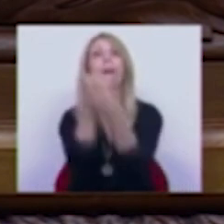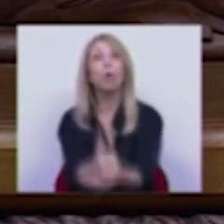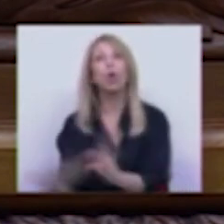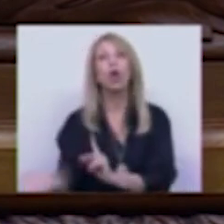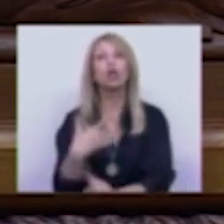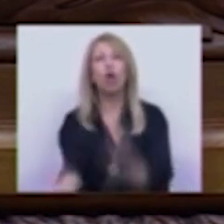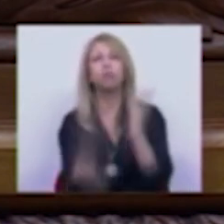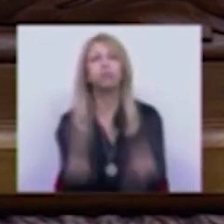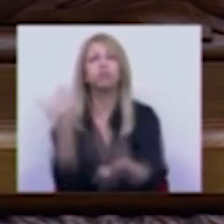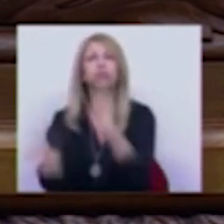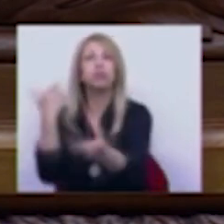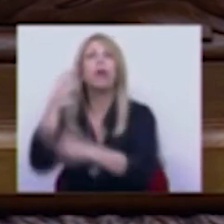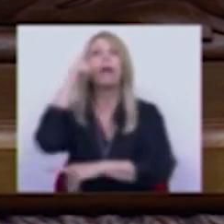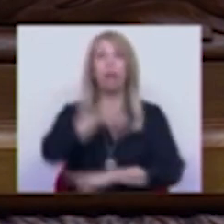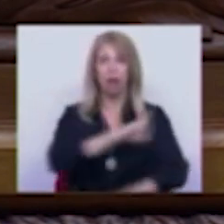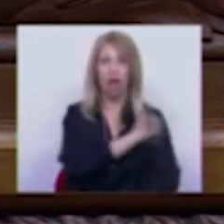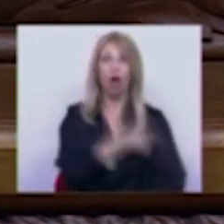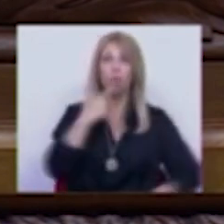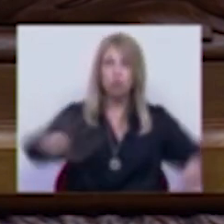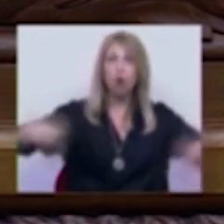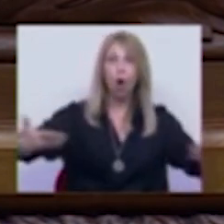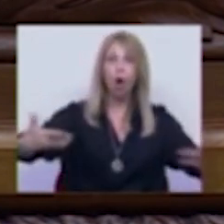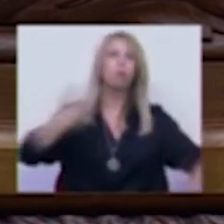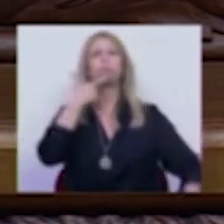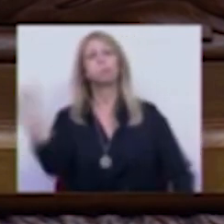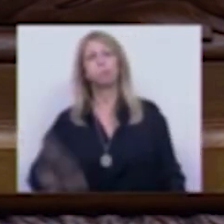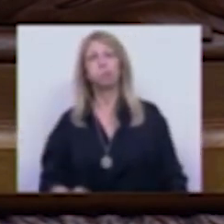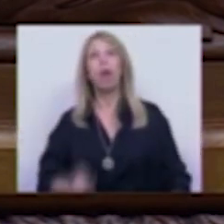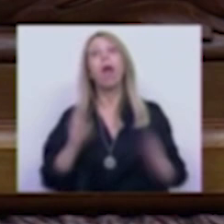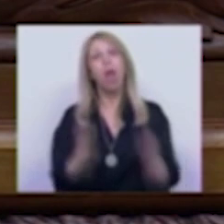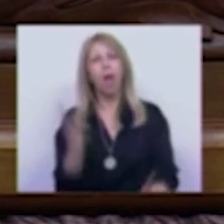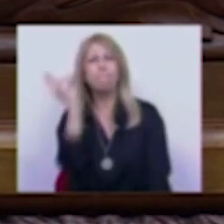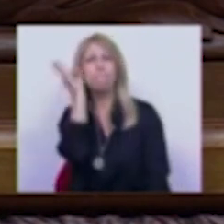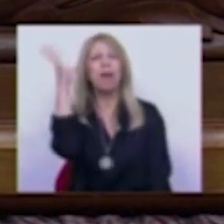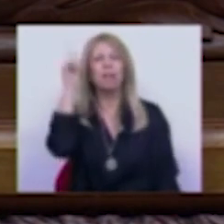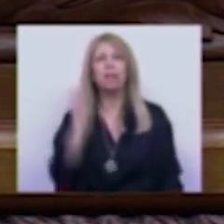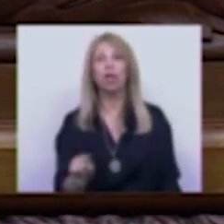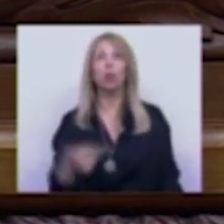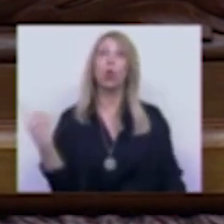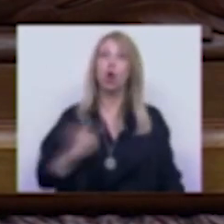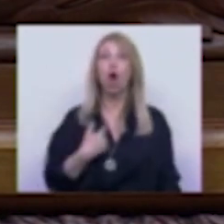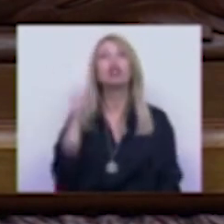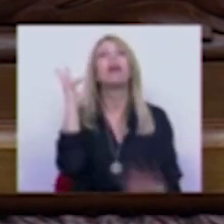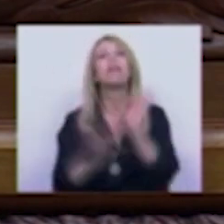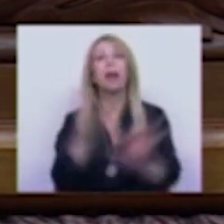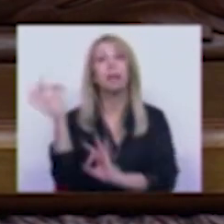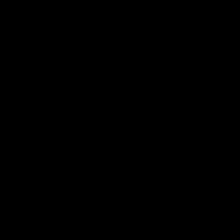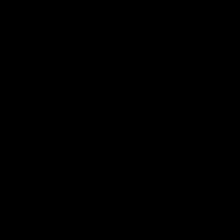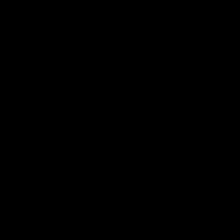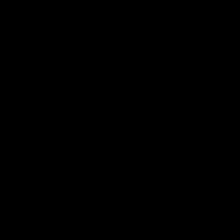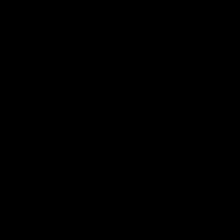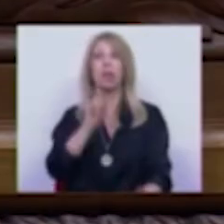e expropriações, não pode ser um herói. Tem que ser considerado aquilo que é um bandido e nós devemos tratar os bandidos como bandidos, que é isso que